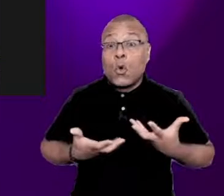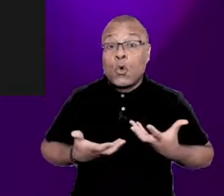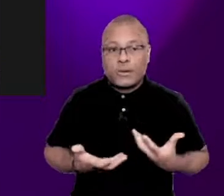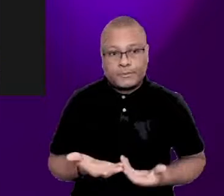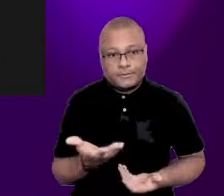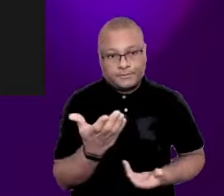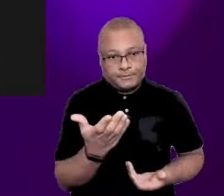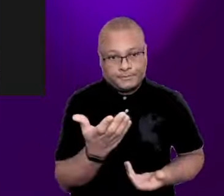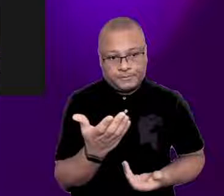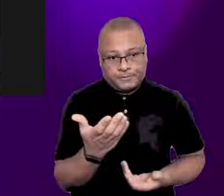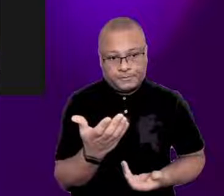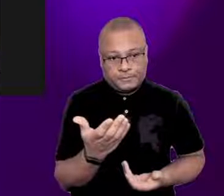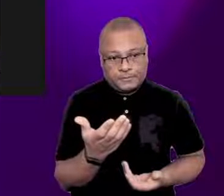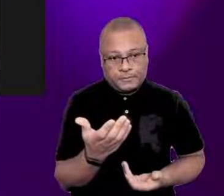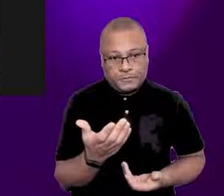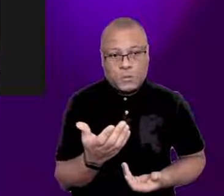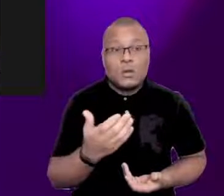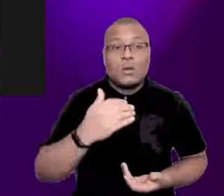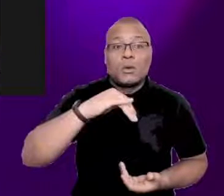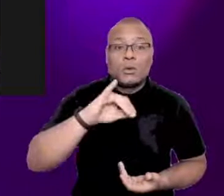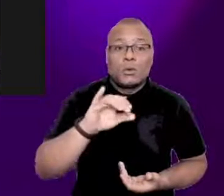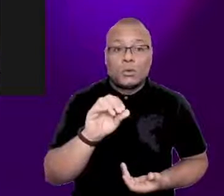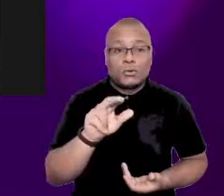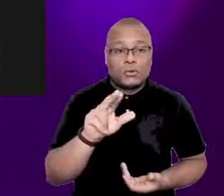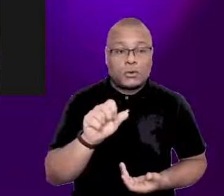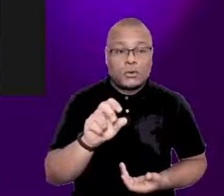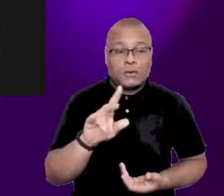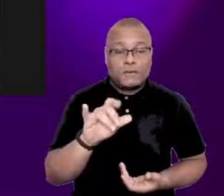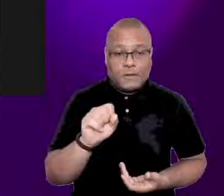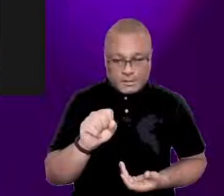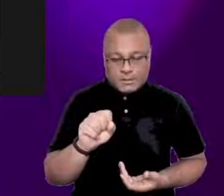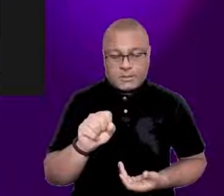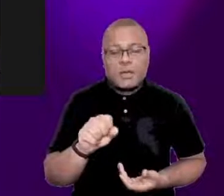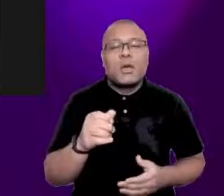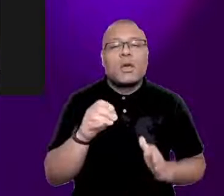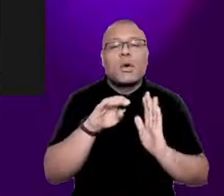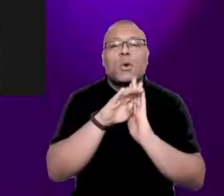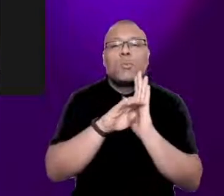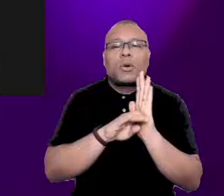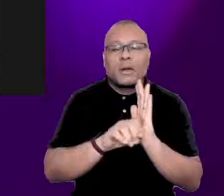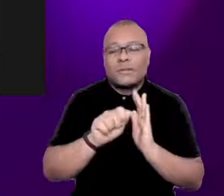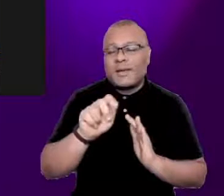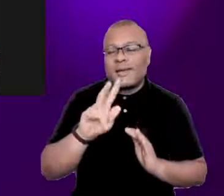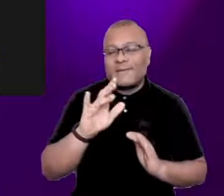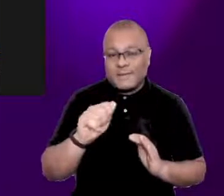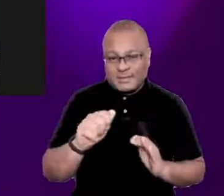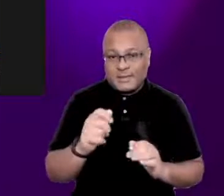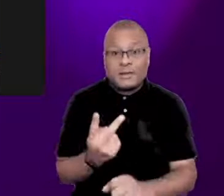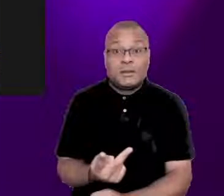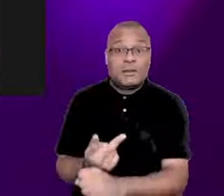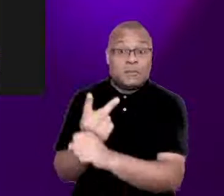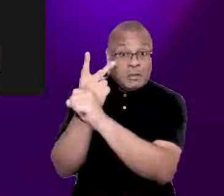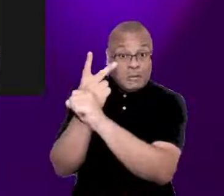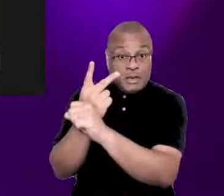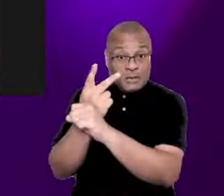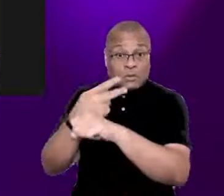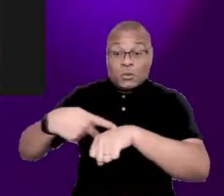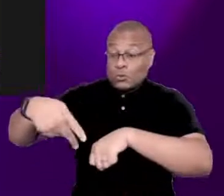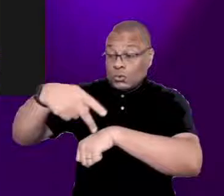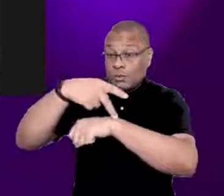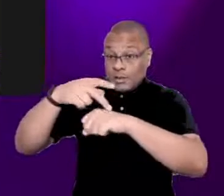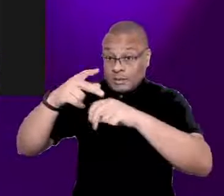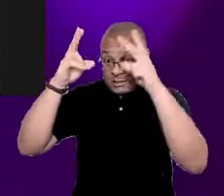forma estruturada como o Joinvasc, que é o programa de AVC premiado em 2021 na Holanda, coleta de